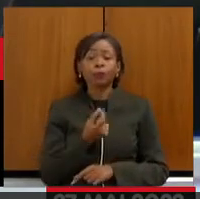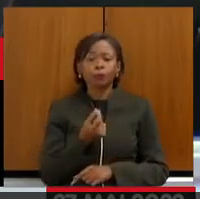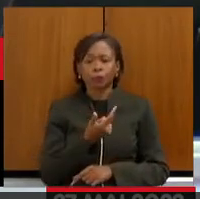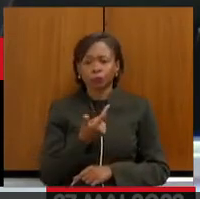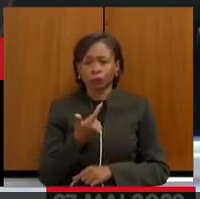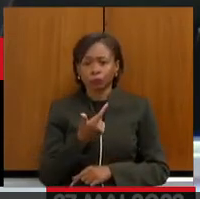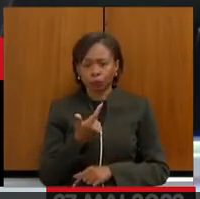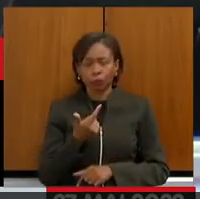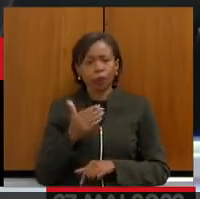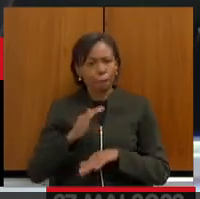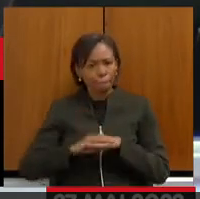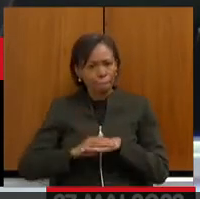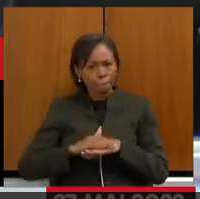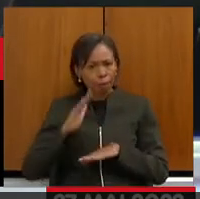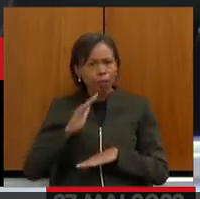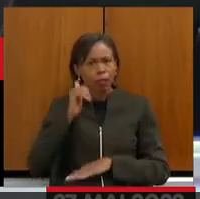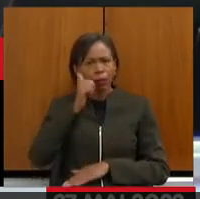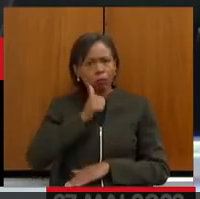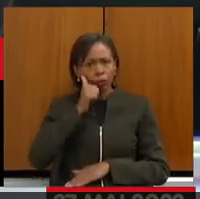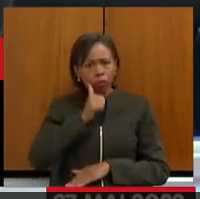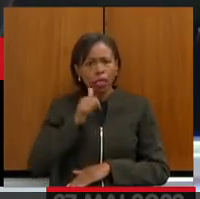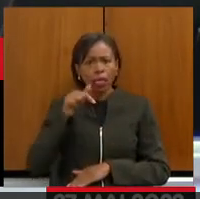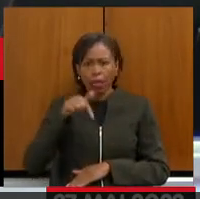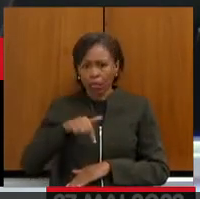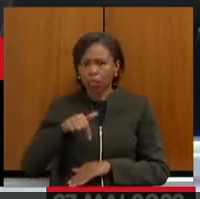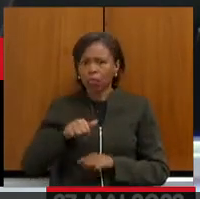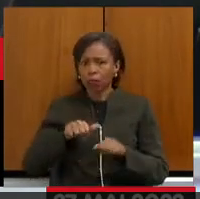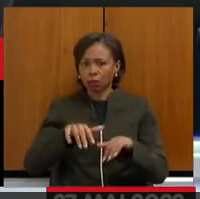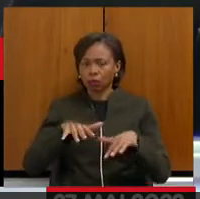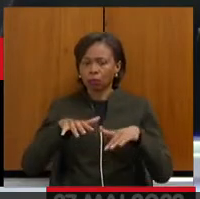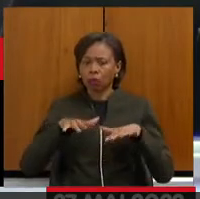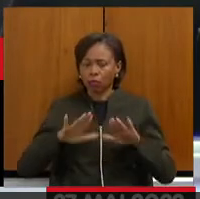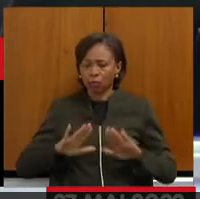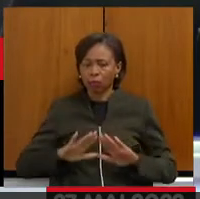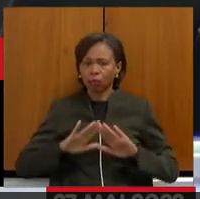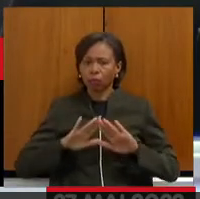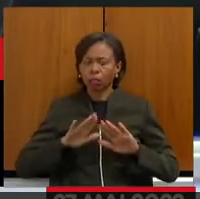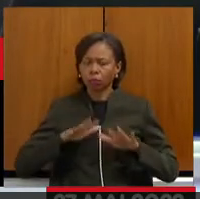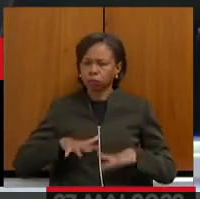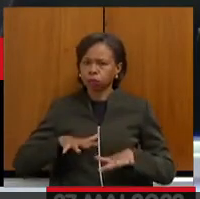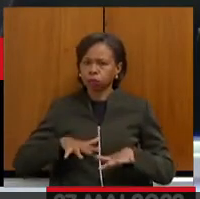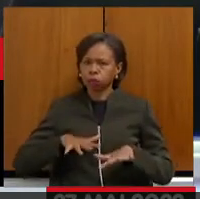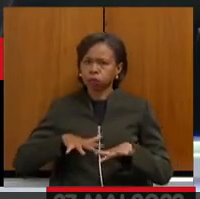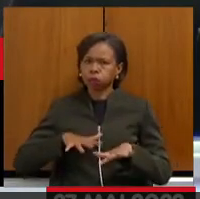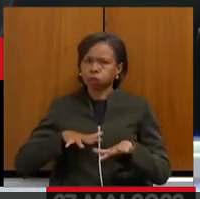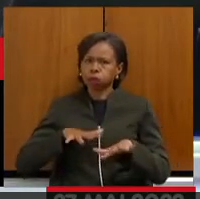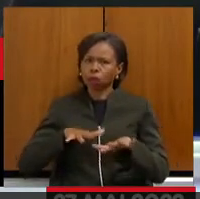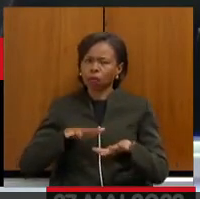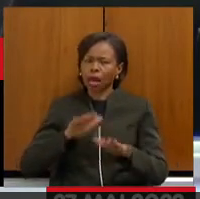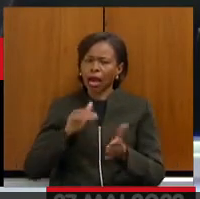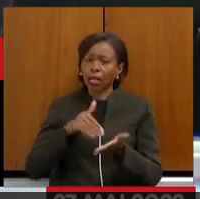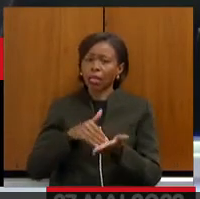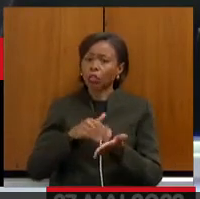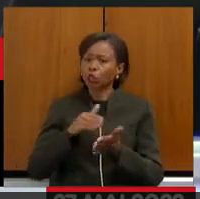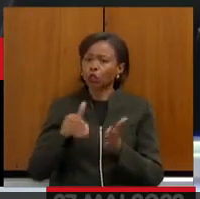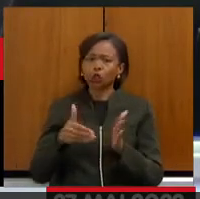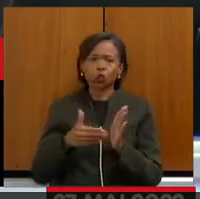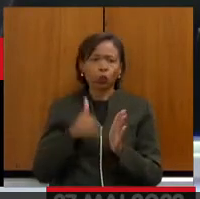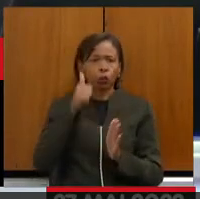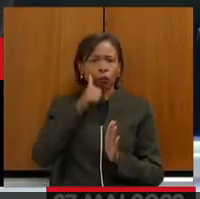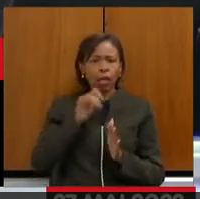Queremos mais mulheres ocupando esta casa sigamos em marcha até que todas sejam Livres